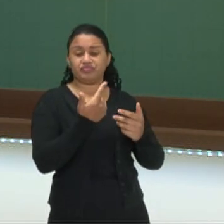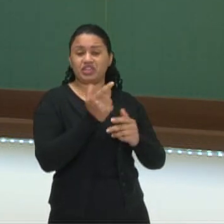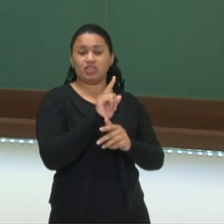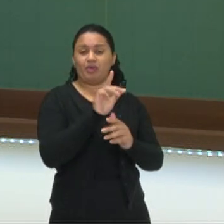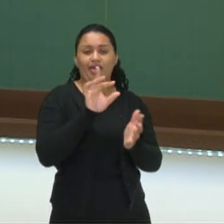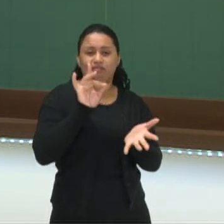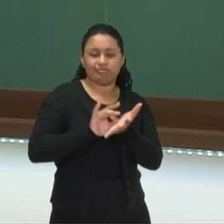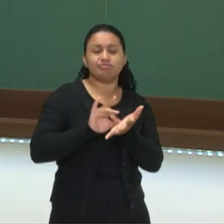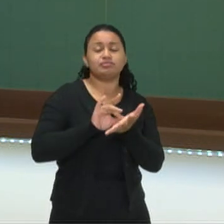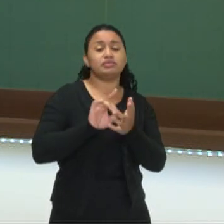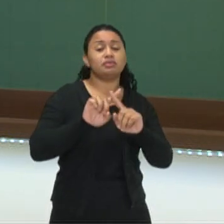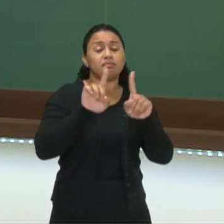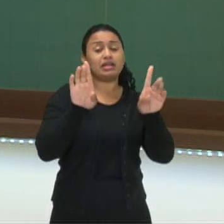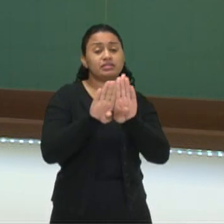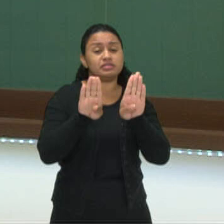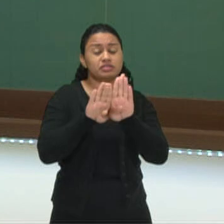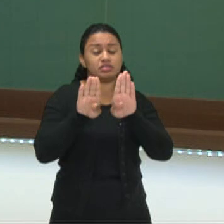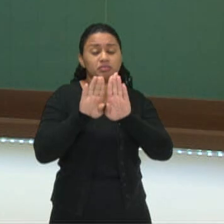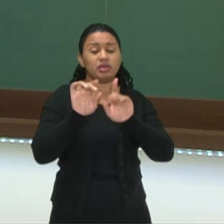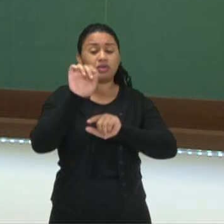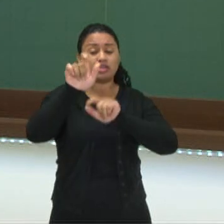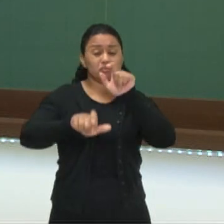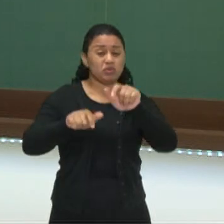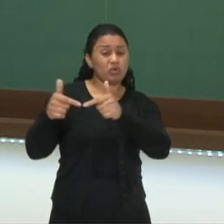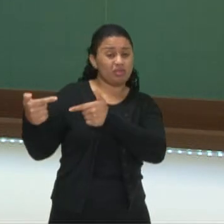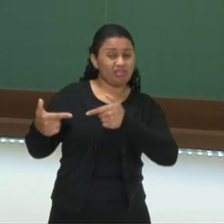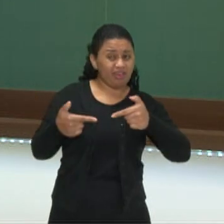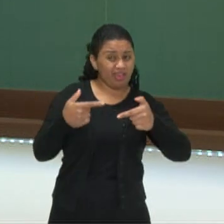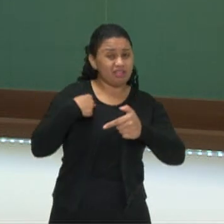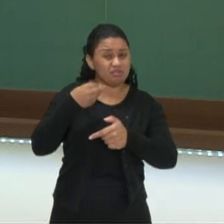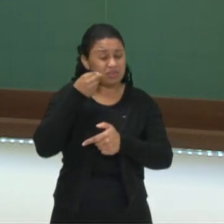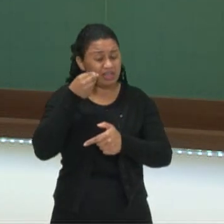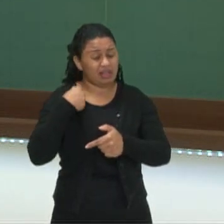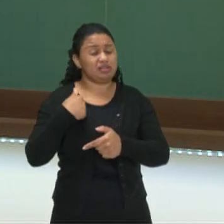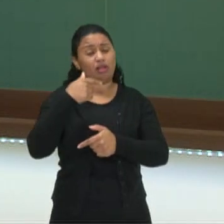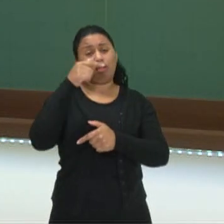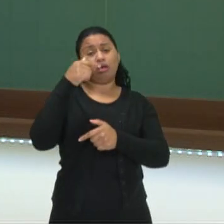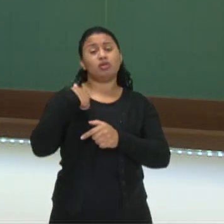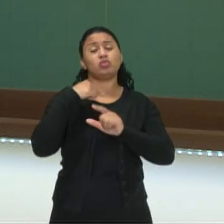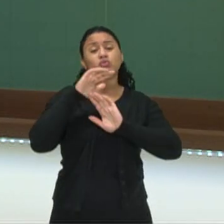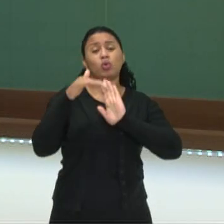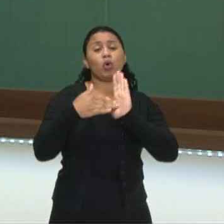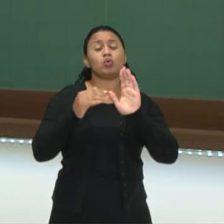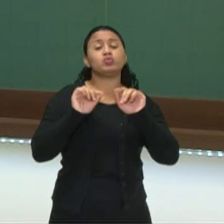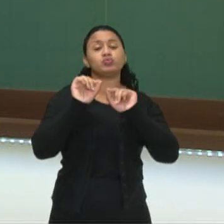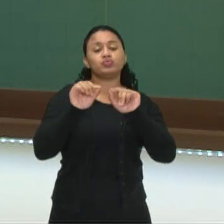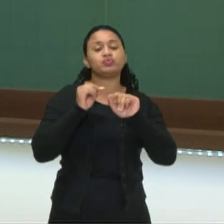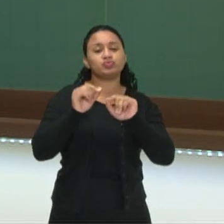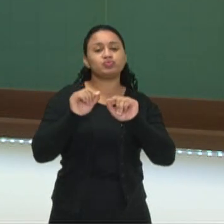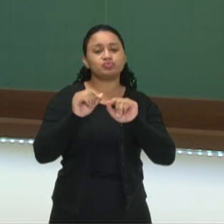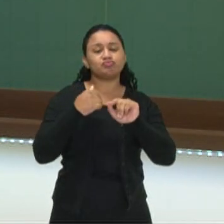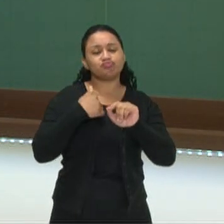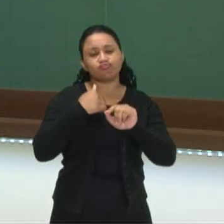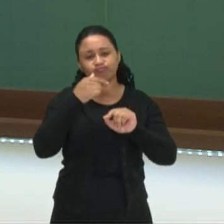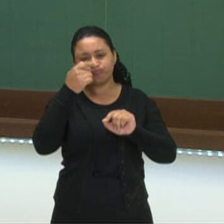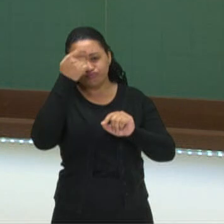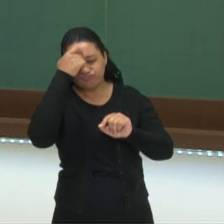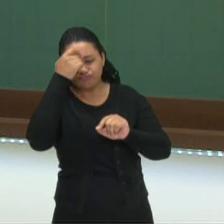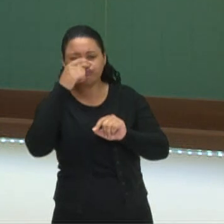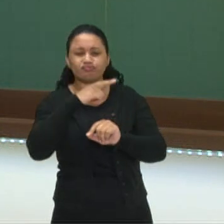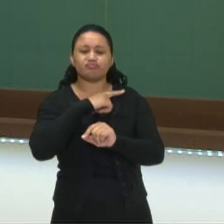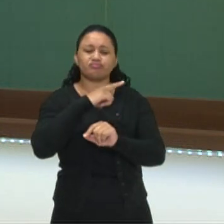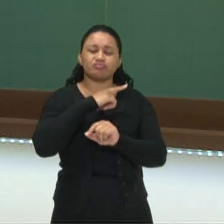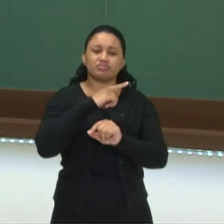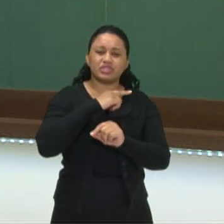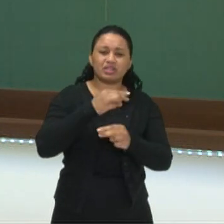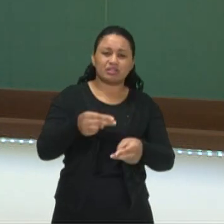traz também o traumatismo dos homens vindo da guerra. Ele traz o traumatismo humano, os problemas vindo pelo humano. Exatamente as teorias de Freud, sobre aqueles problemas que